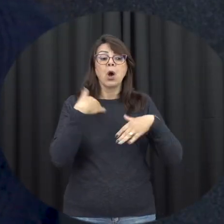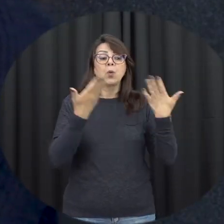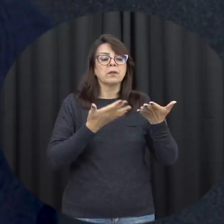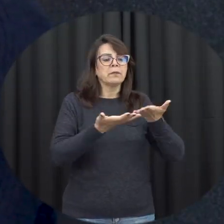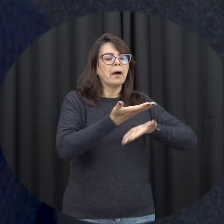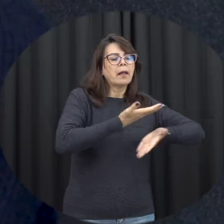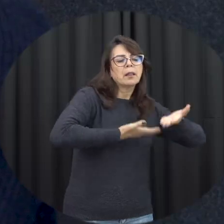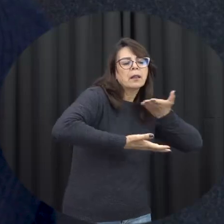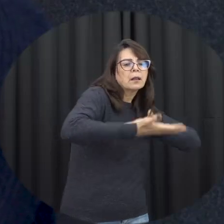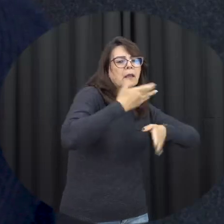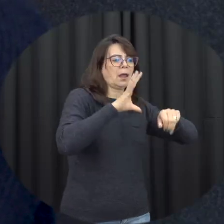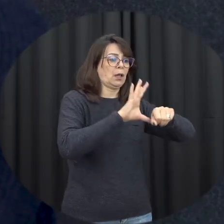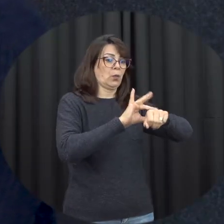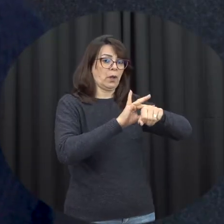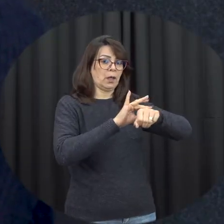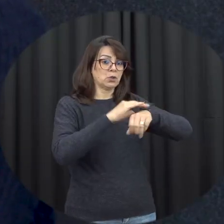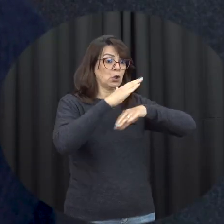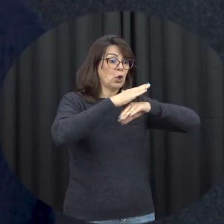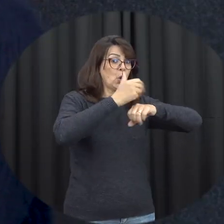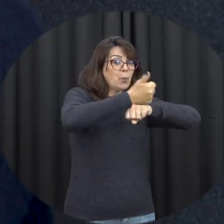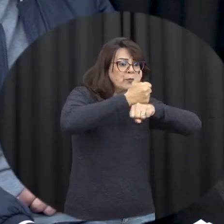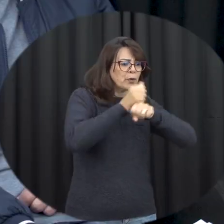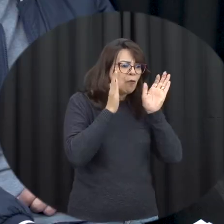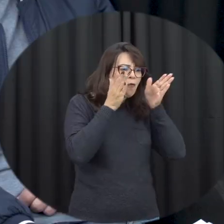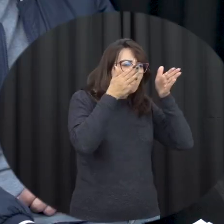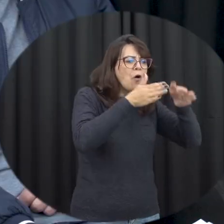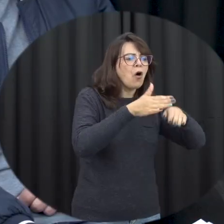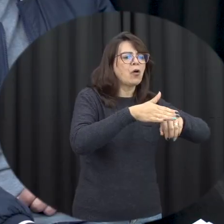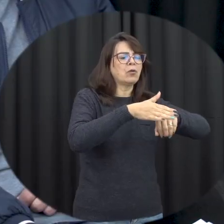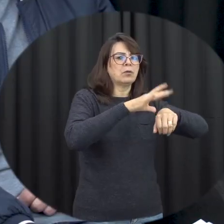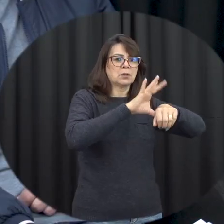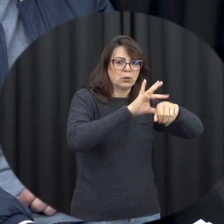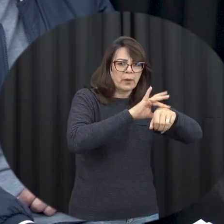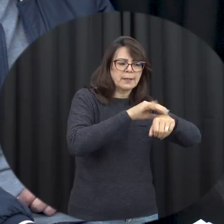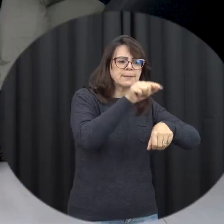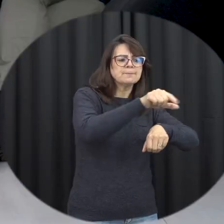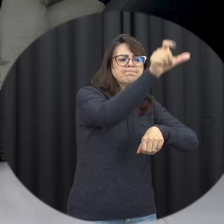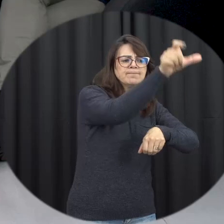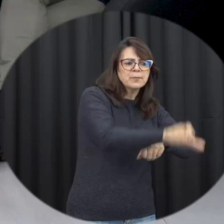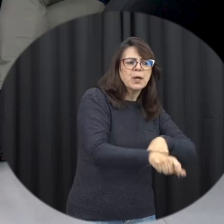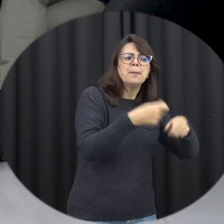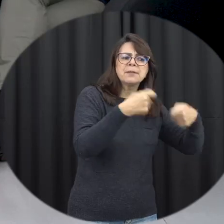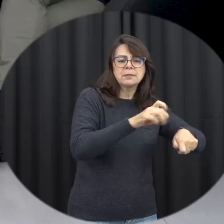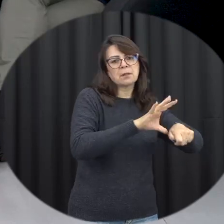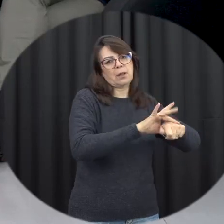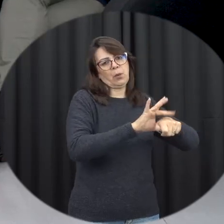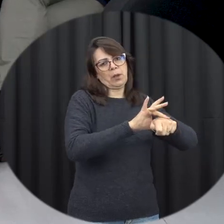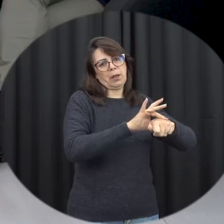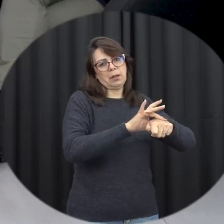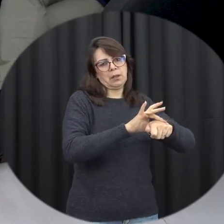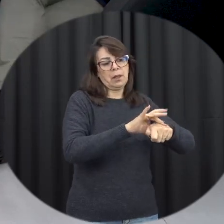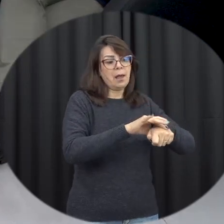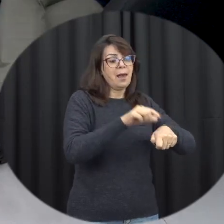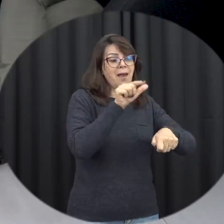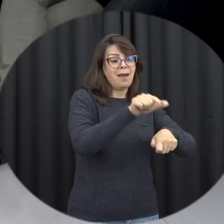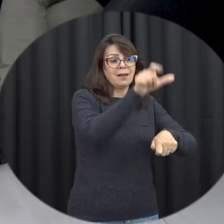quando você vai atender a doença, né, os profissionais que estão direcionados para a doença precisam essa pessoa ficar doente. É melhor essa